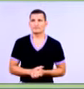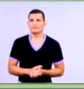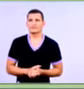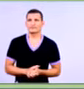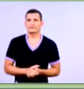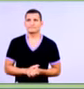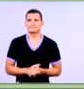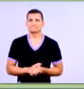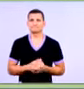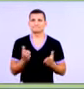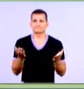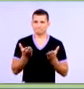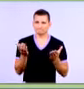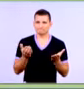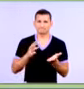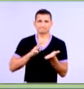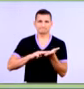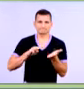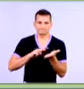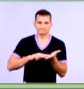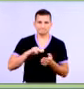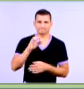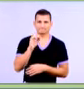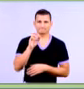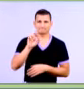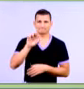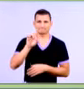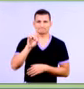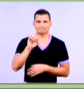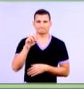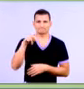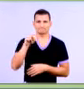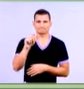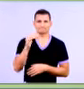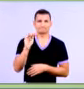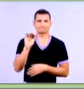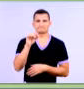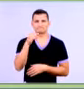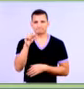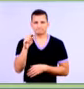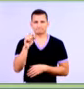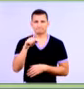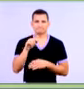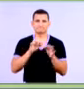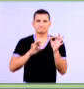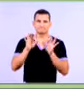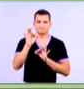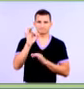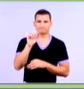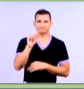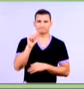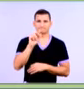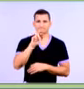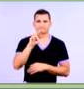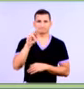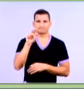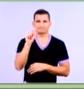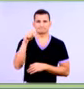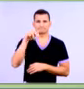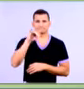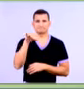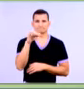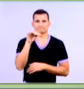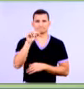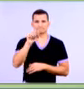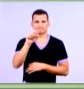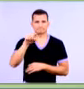Bom, agora nós vemos os métodos de ordenação. Para que servem os métodos de ordenação? Para colocar os arranjos em ordem. Então, nós percebemos que a